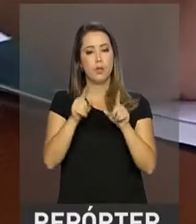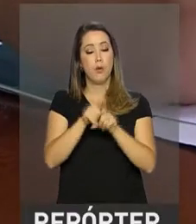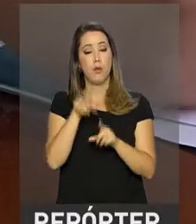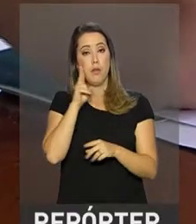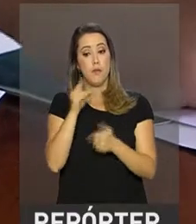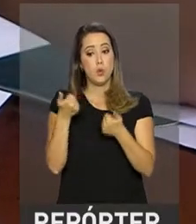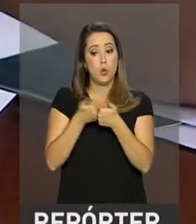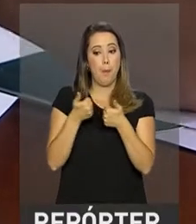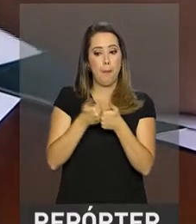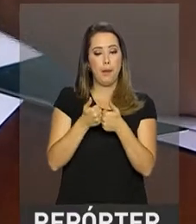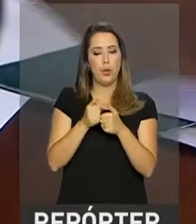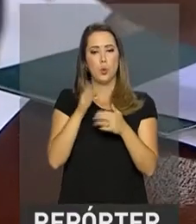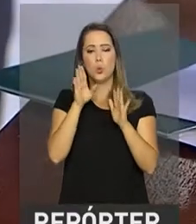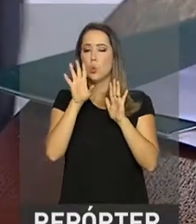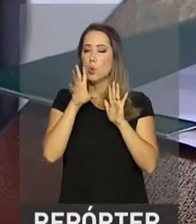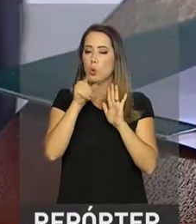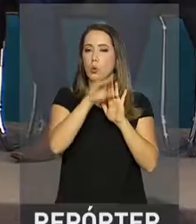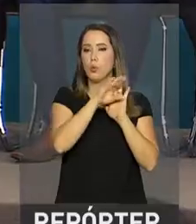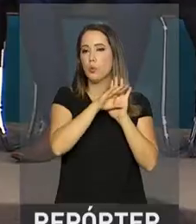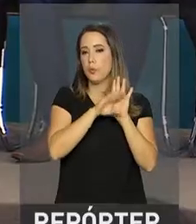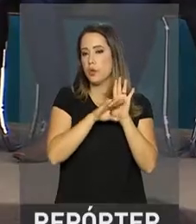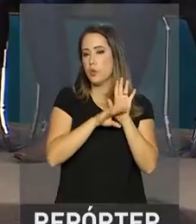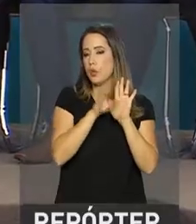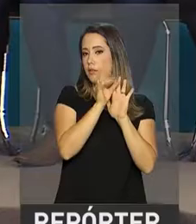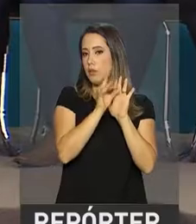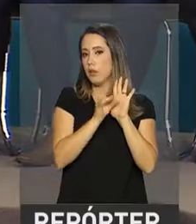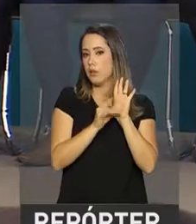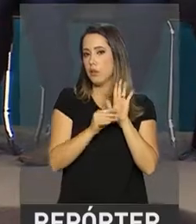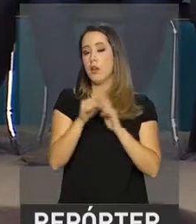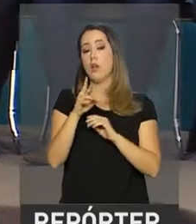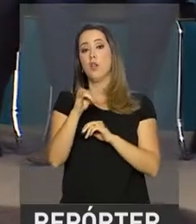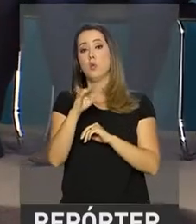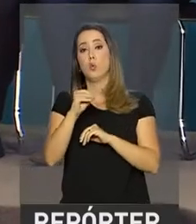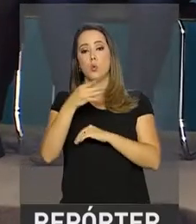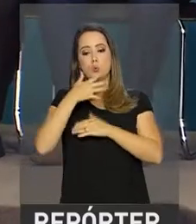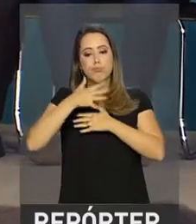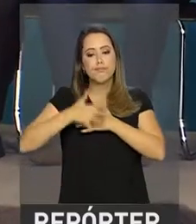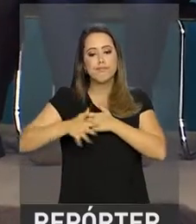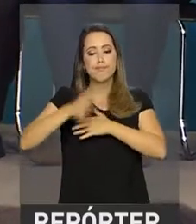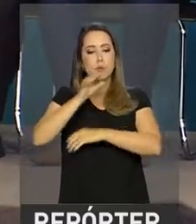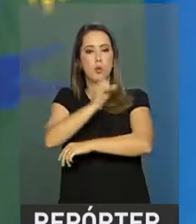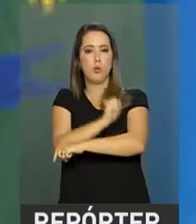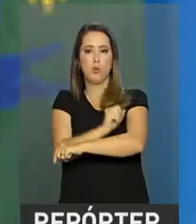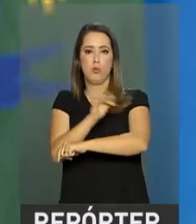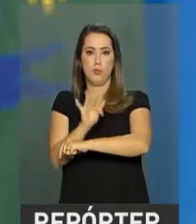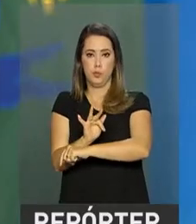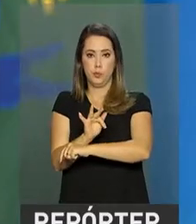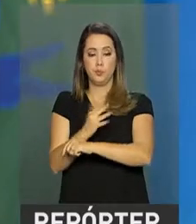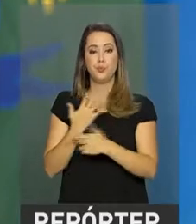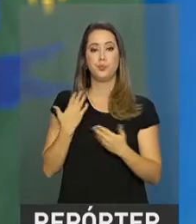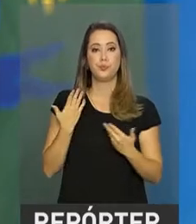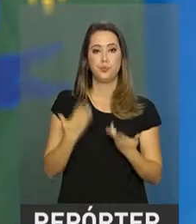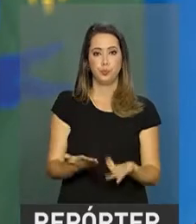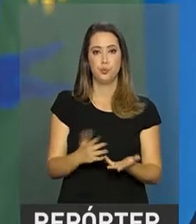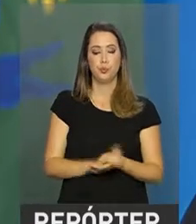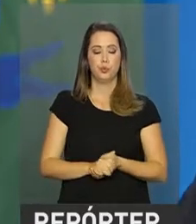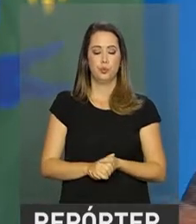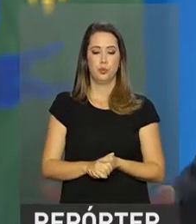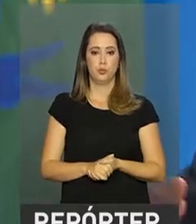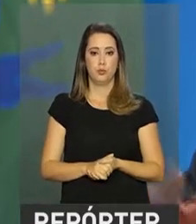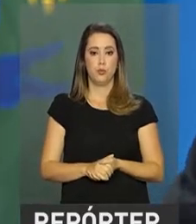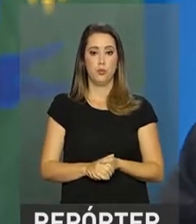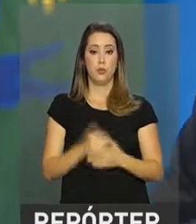perto o projeto de transposição do rio são francisco destacado pelo presidente teme esse legado para